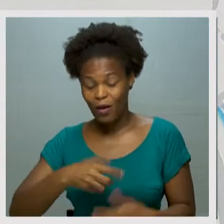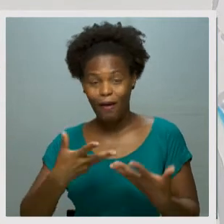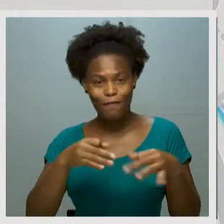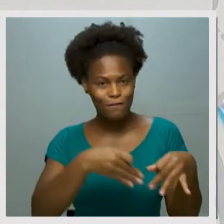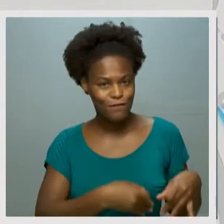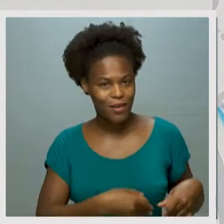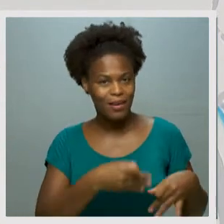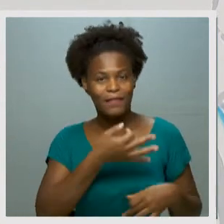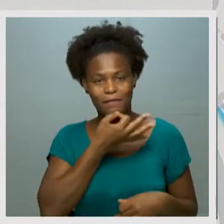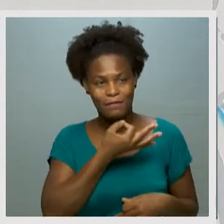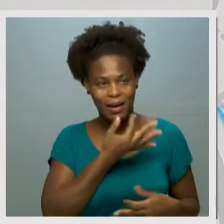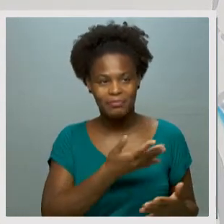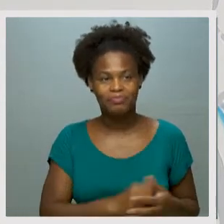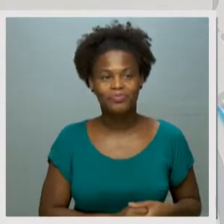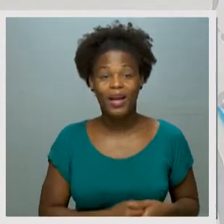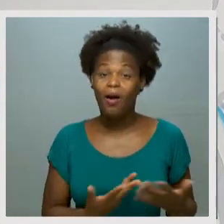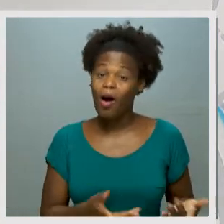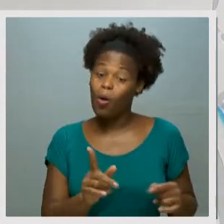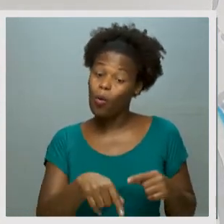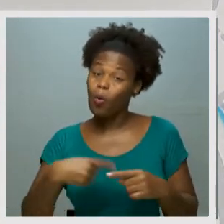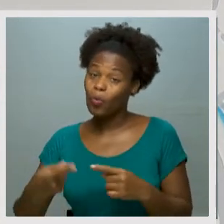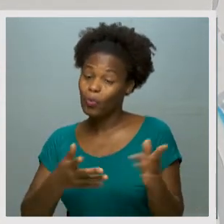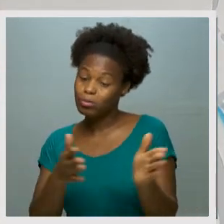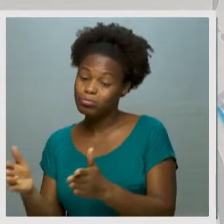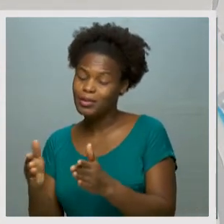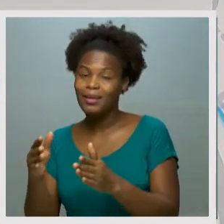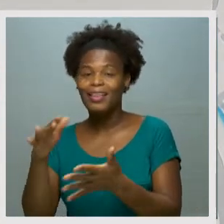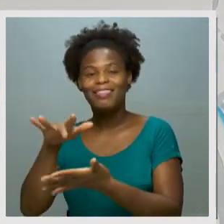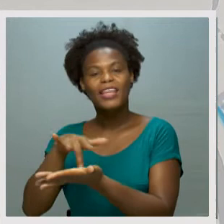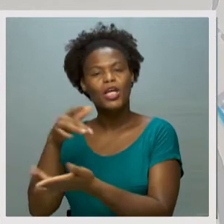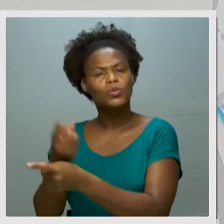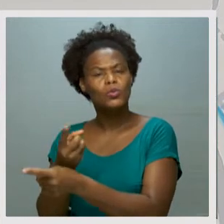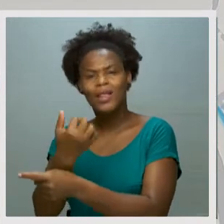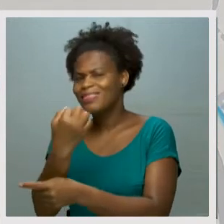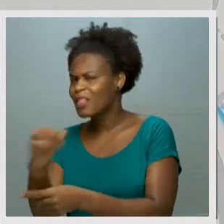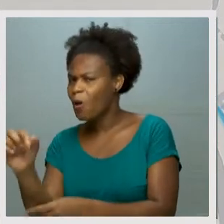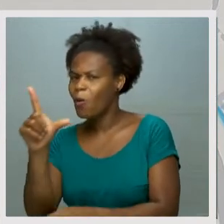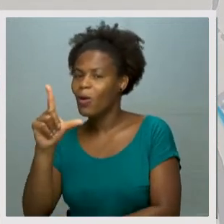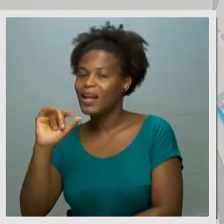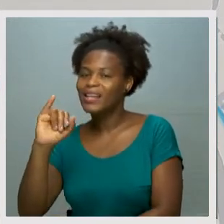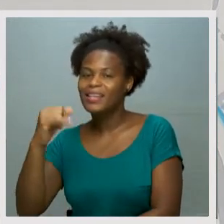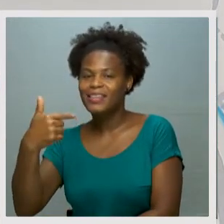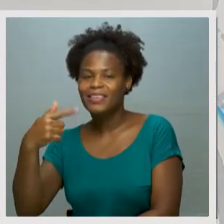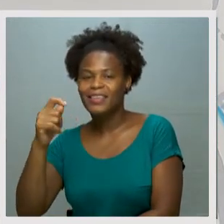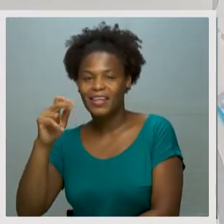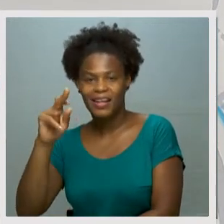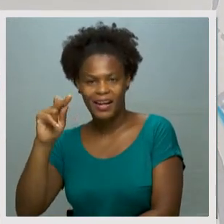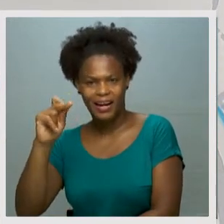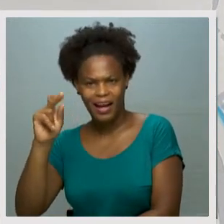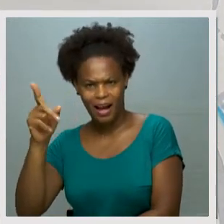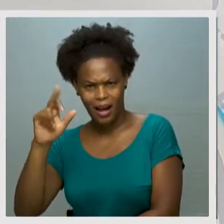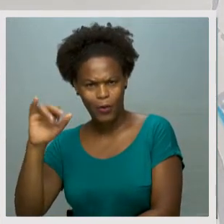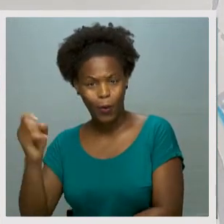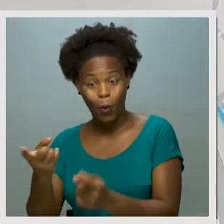falar. E o que é texto não literário? É ao contrário do texto literário. Em termos de linguagem é